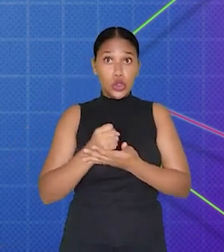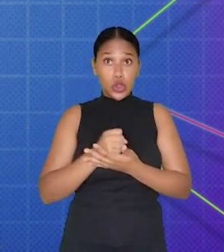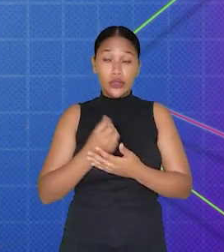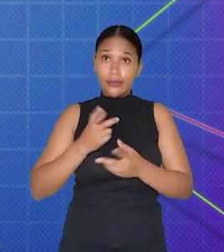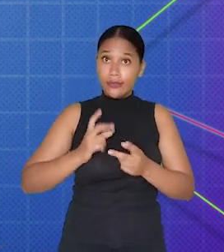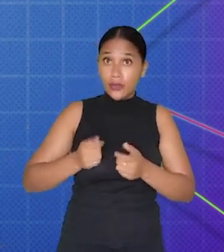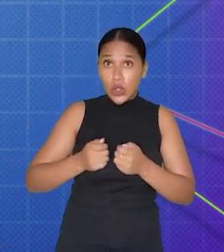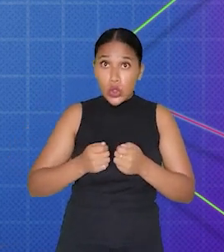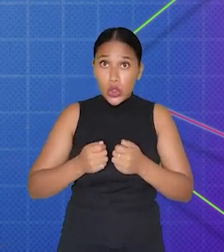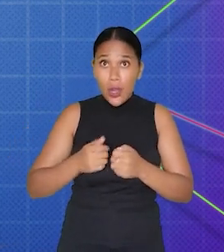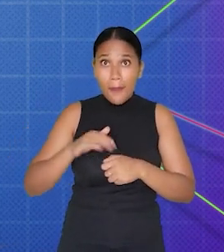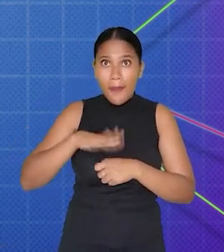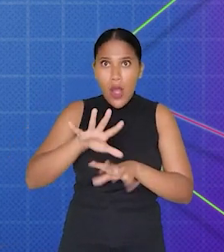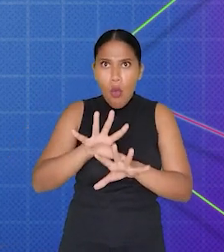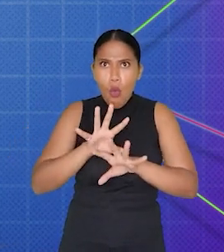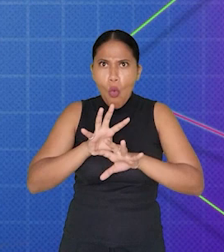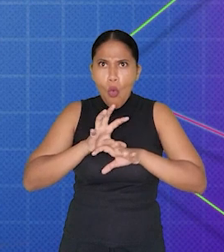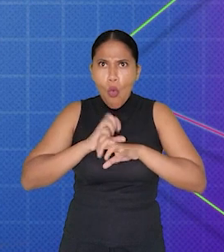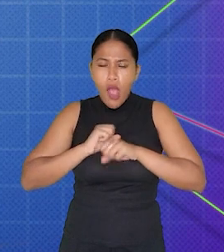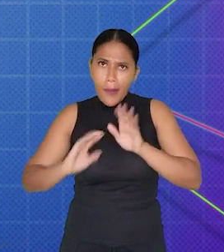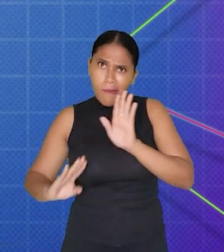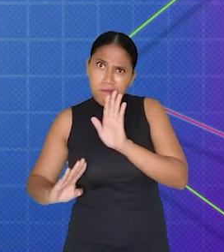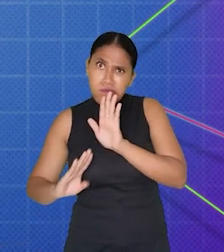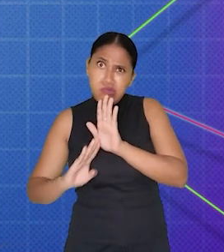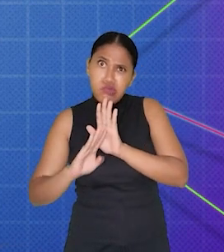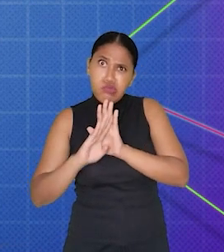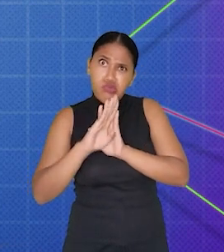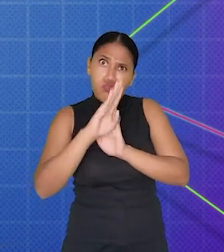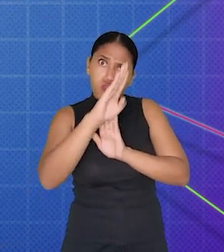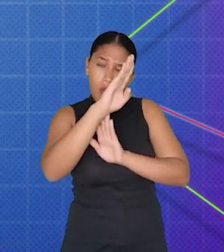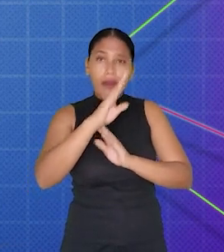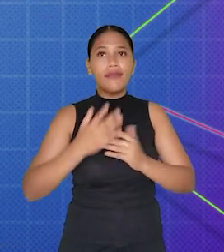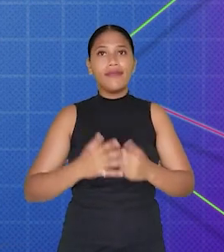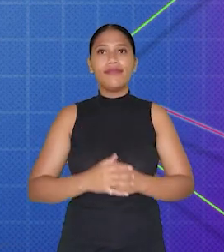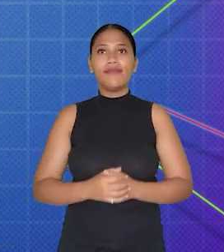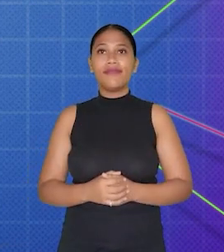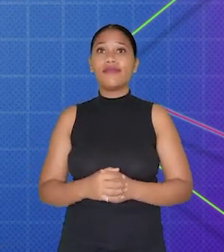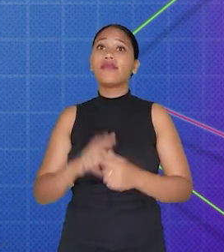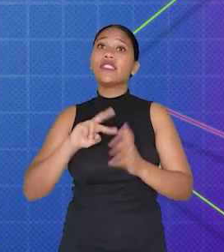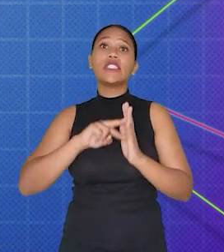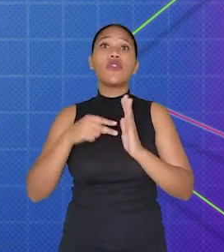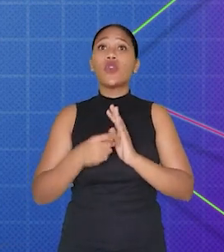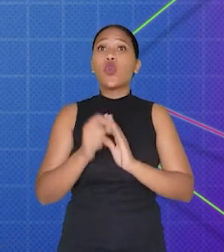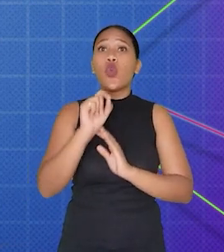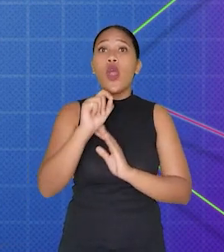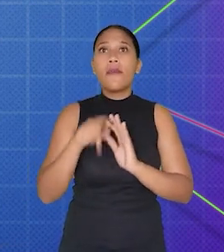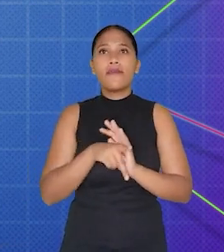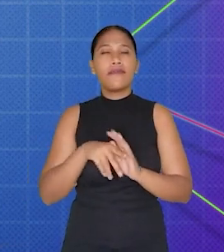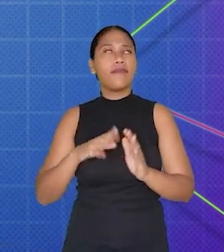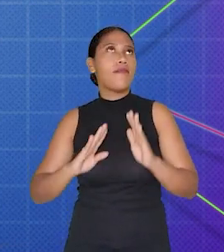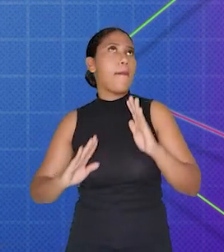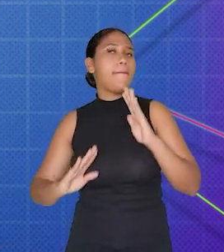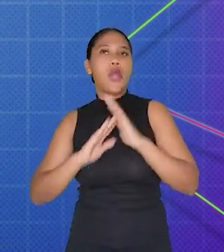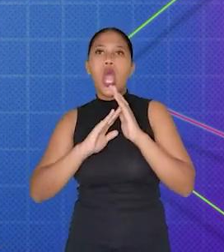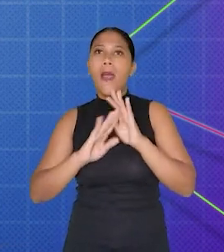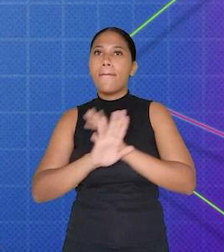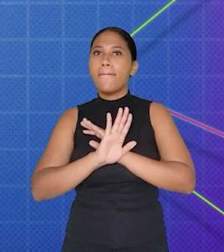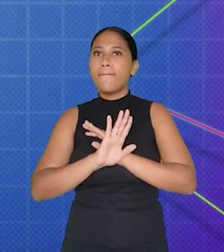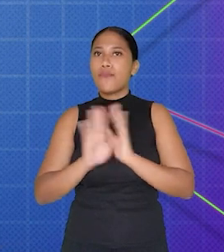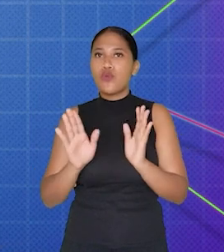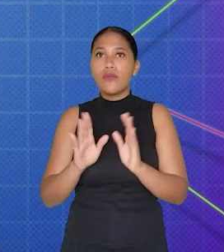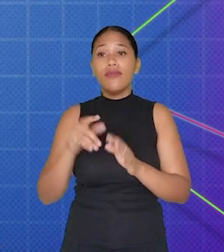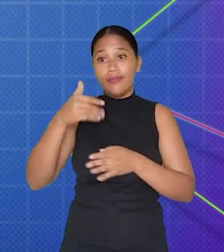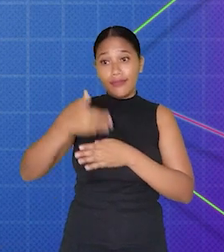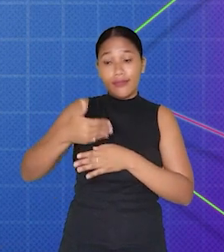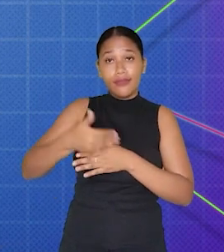jogador continua a jogar e adquirir mais experiência, a curva de aprendizagem tende a estabilizar. Isso significa que o jogador atinge um nível máximo